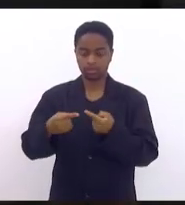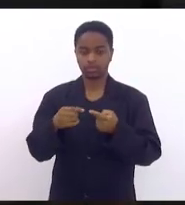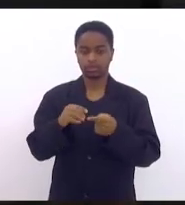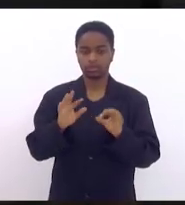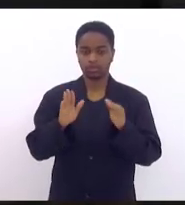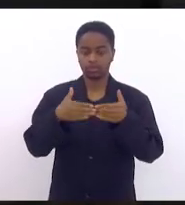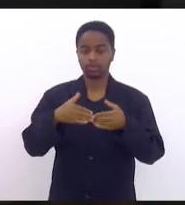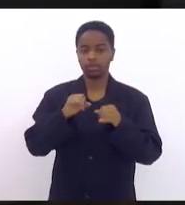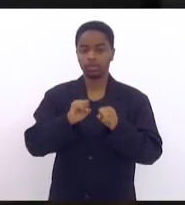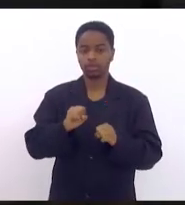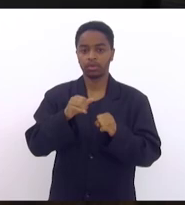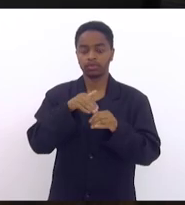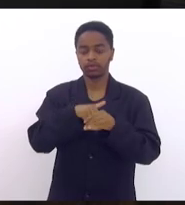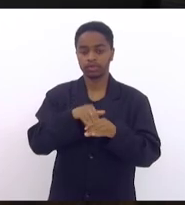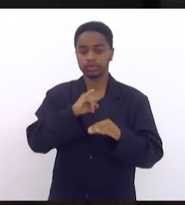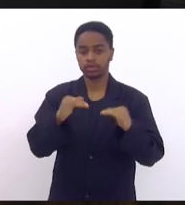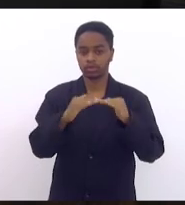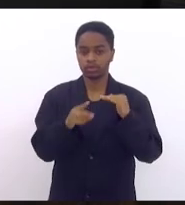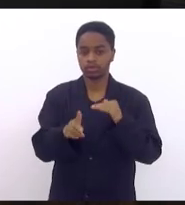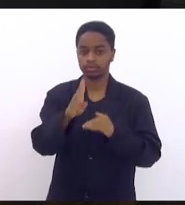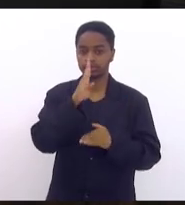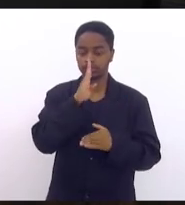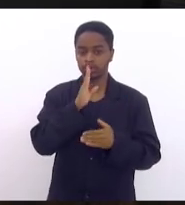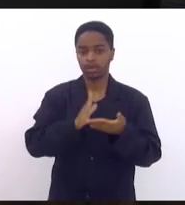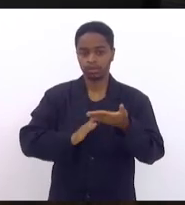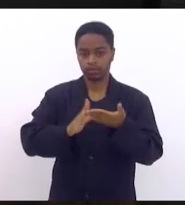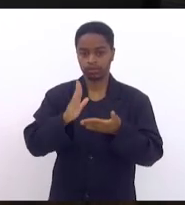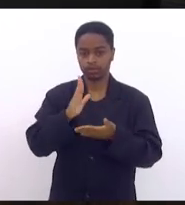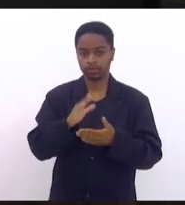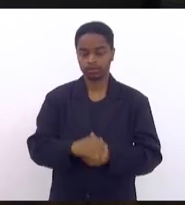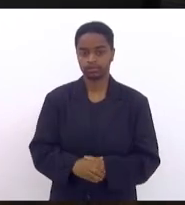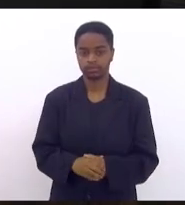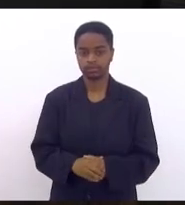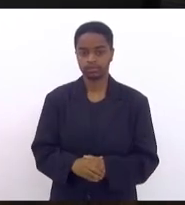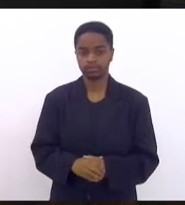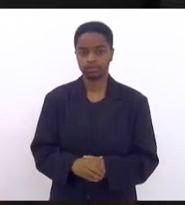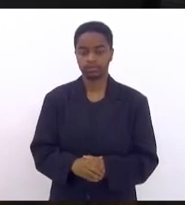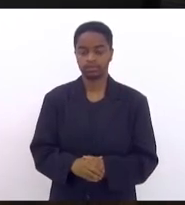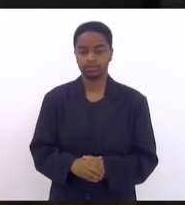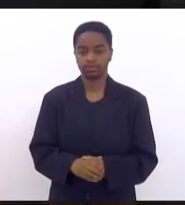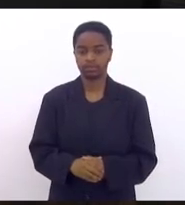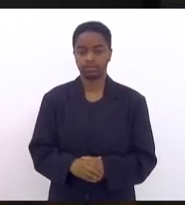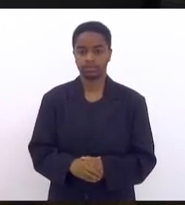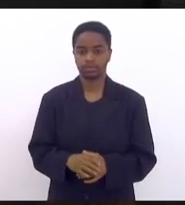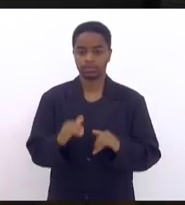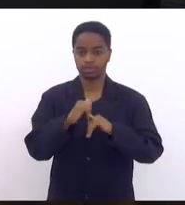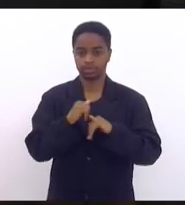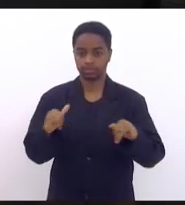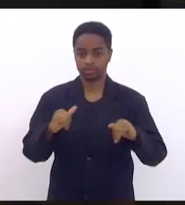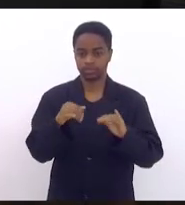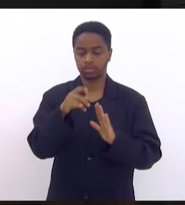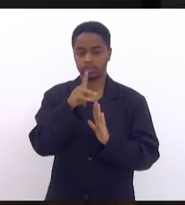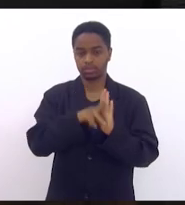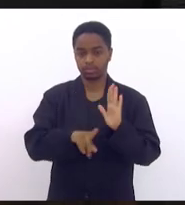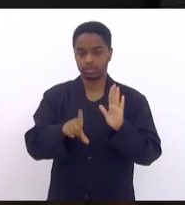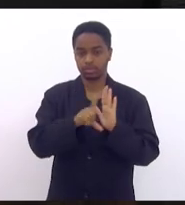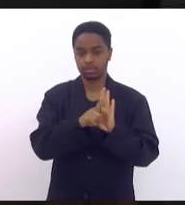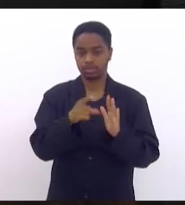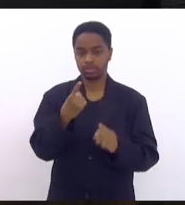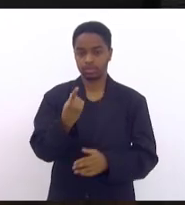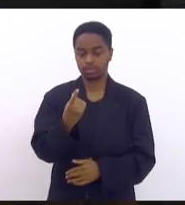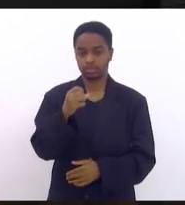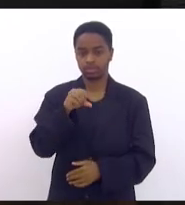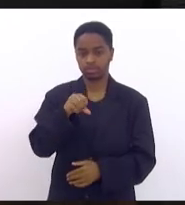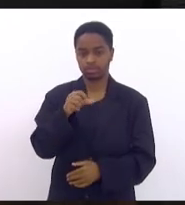senhores que aprovam permaneçam como estão, aprovado em primeira e retorna em segunda. Anuncio projeto de lei número